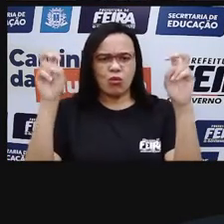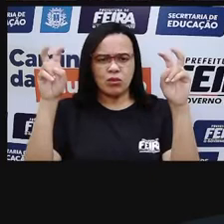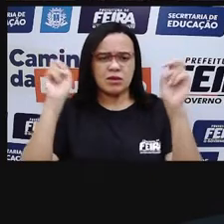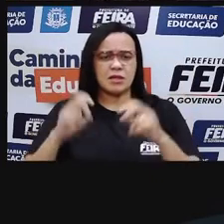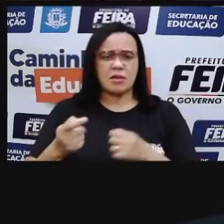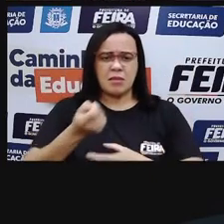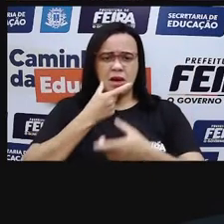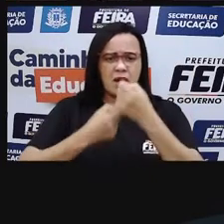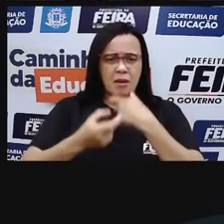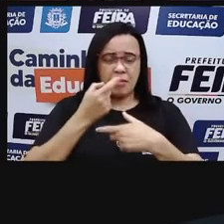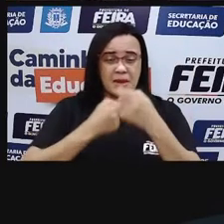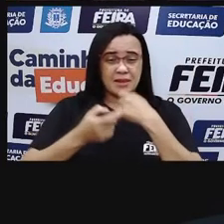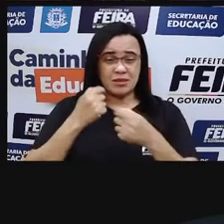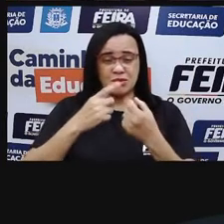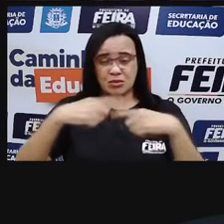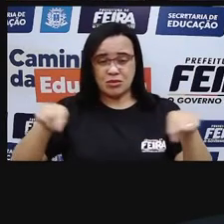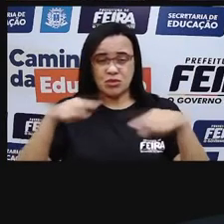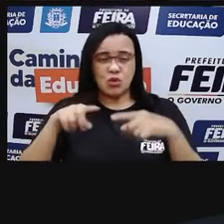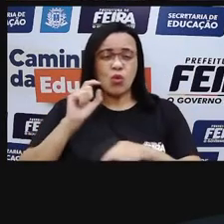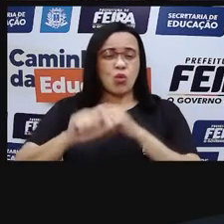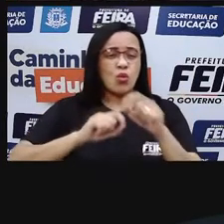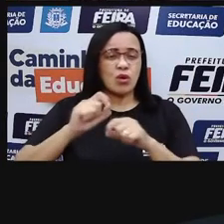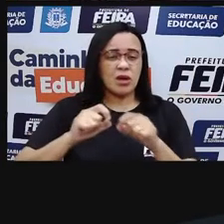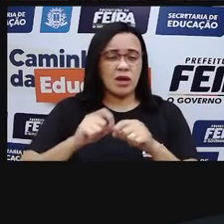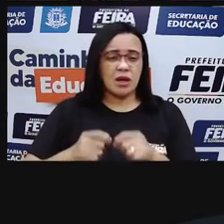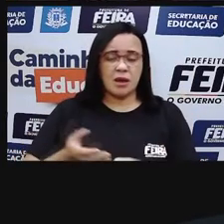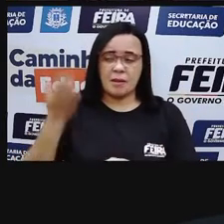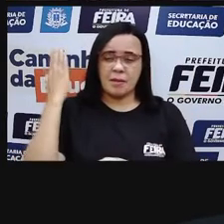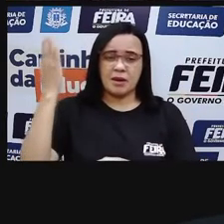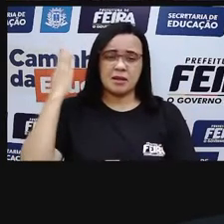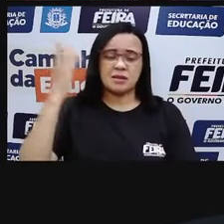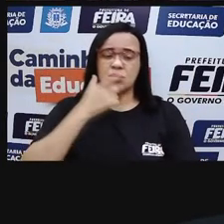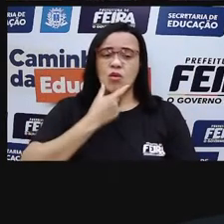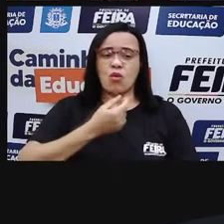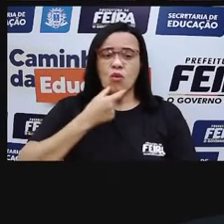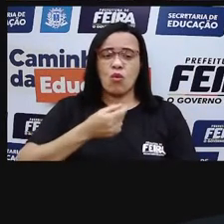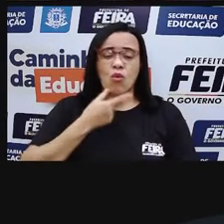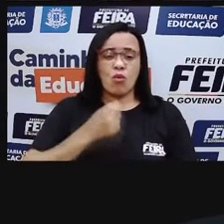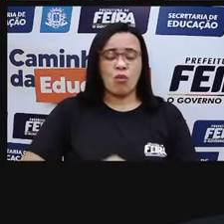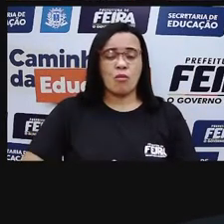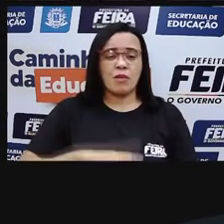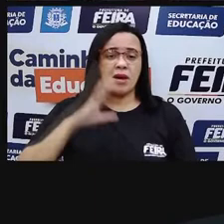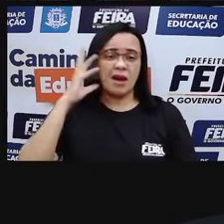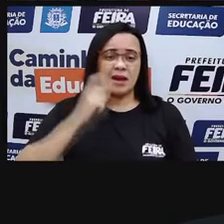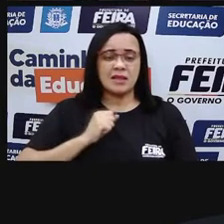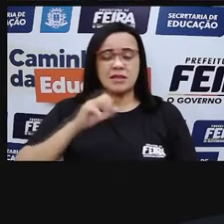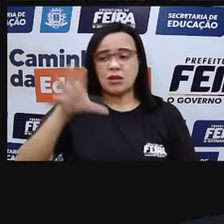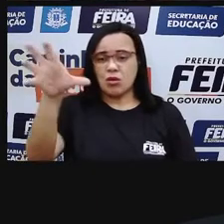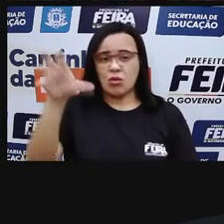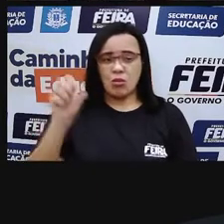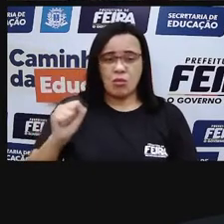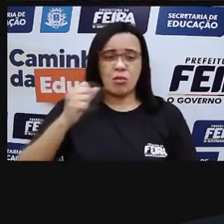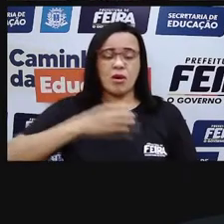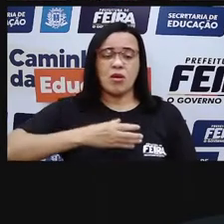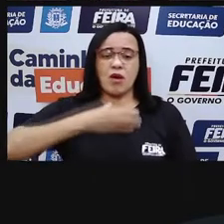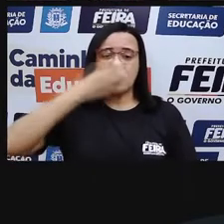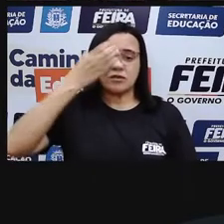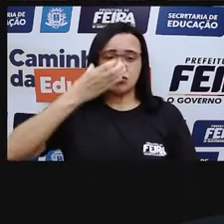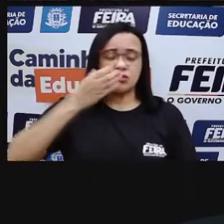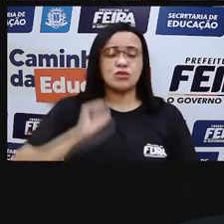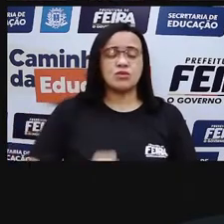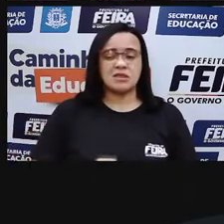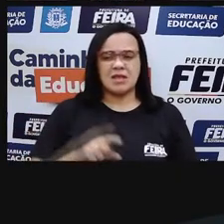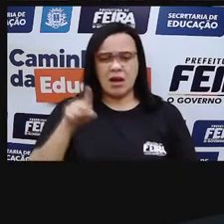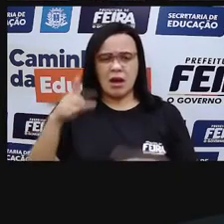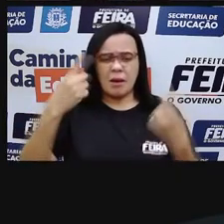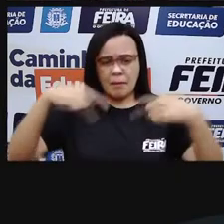essa dorzinha infernal. Foi comer maçã, logo que mordeu, o cotovelo doeu. Apesar, é uma marcha, né, uma